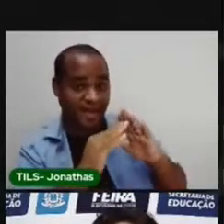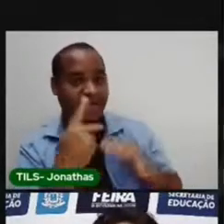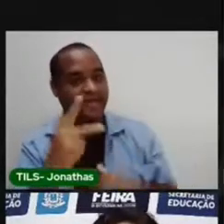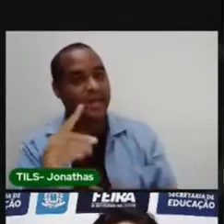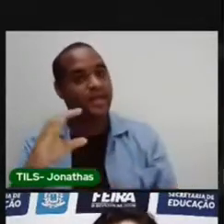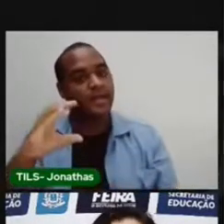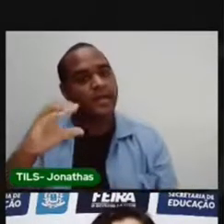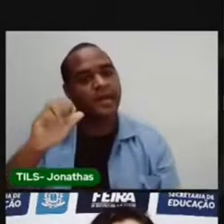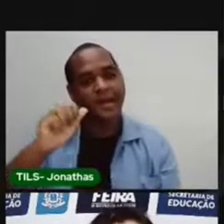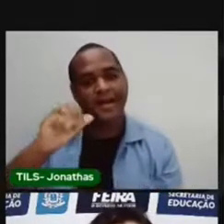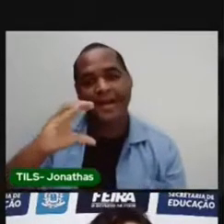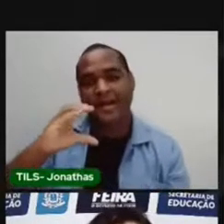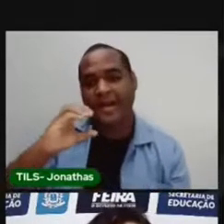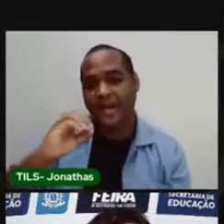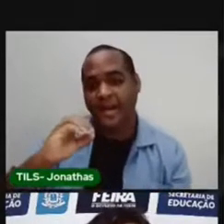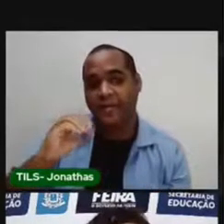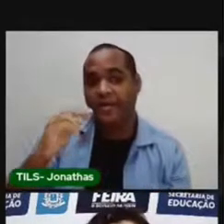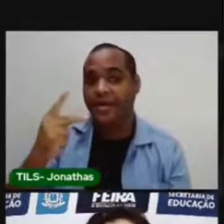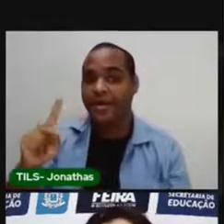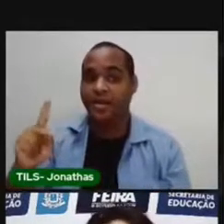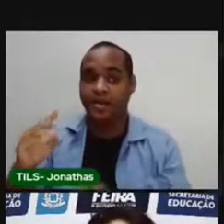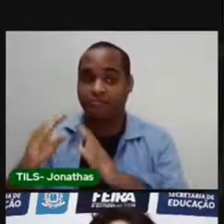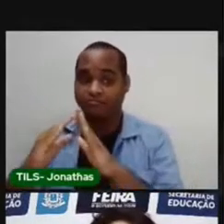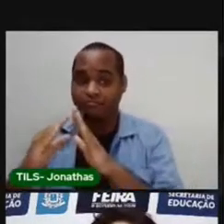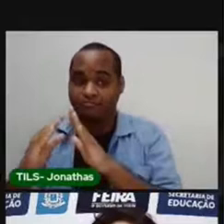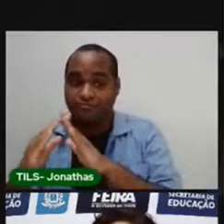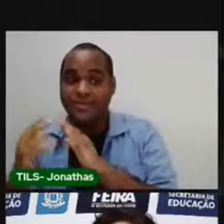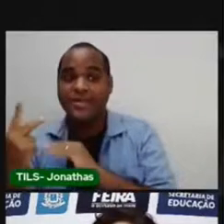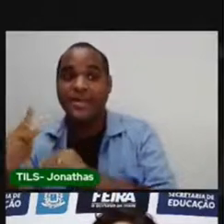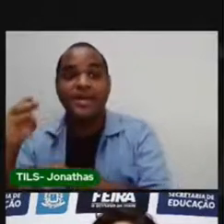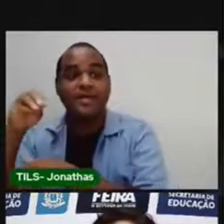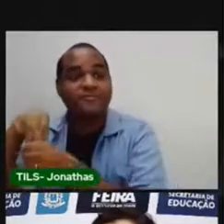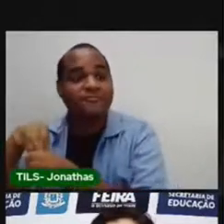de caco. Quem mora nela é o...